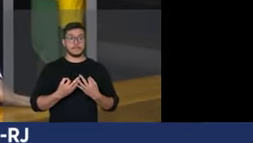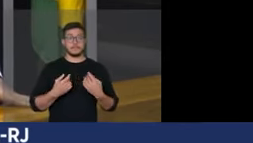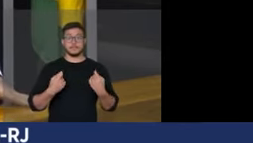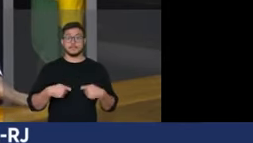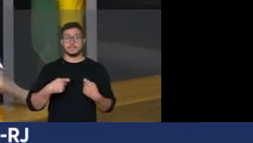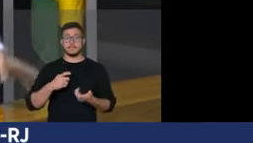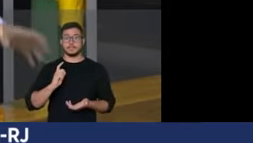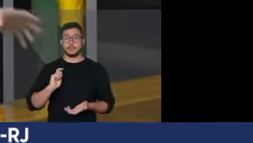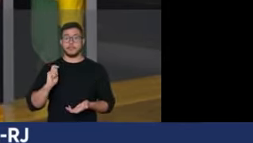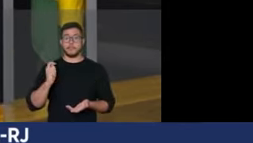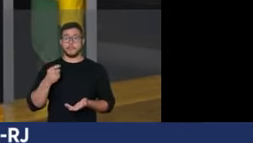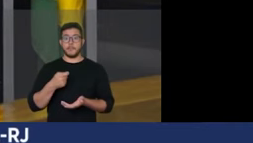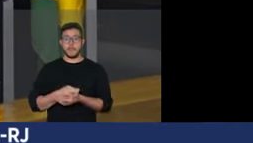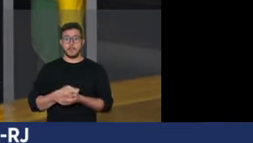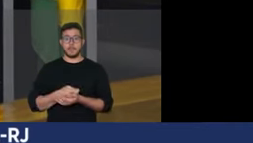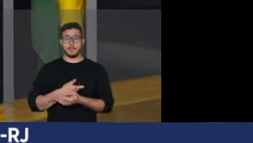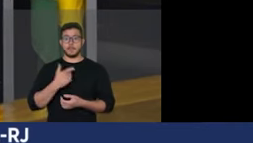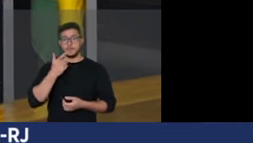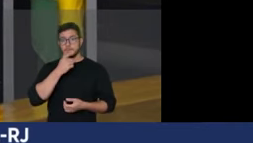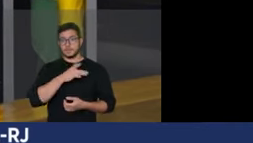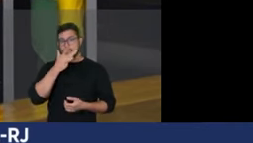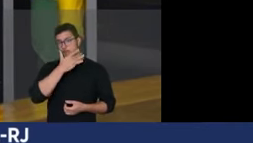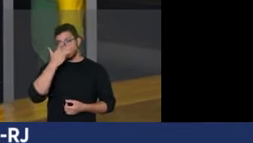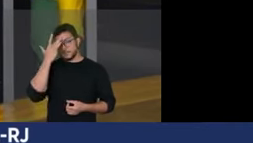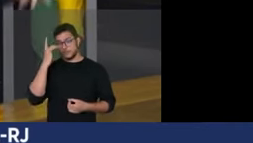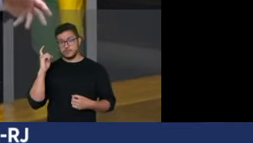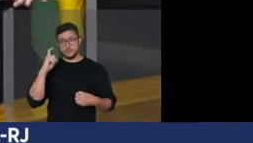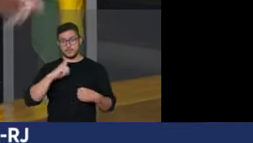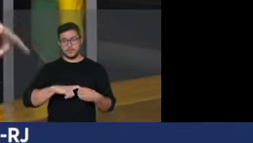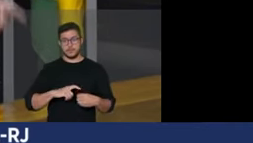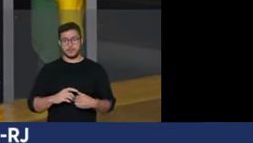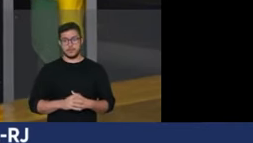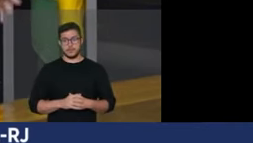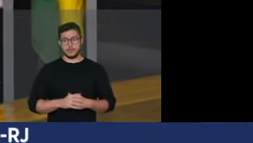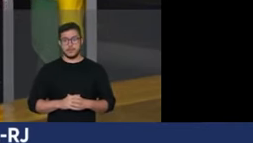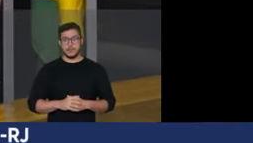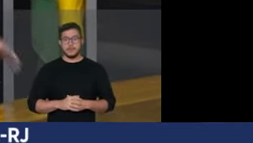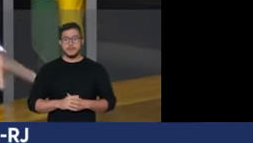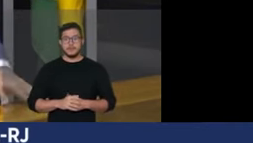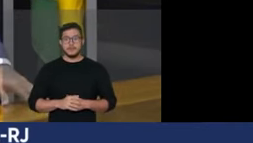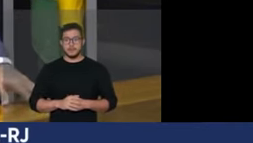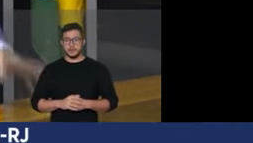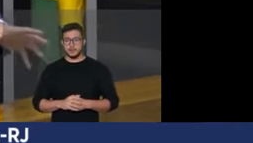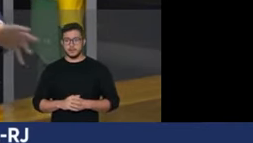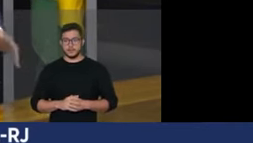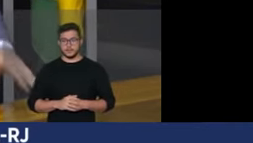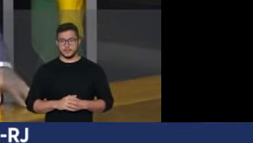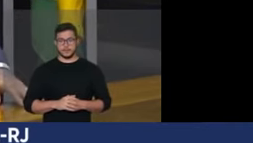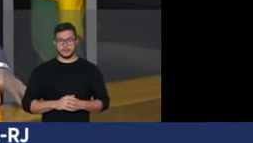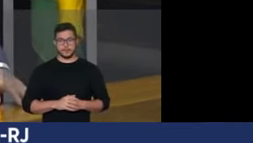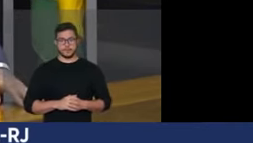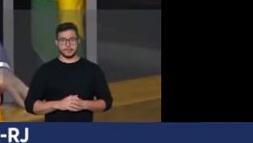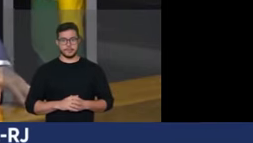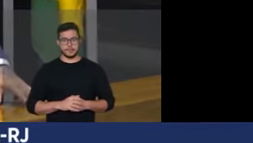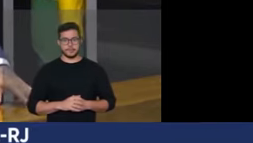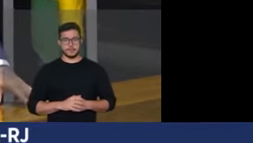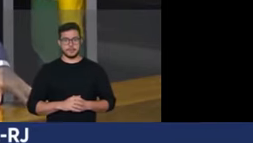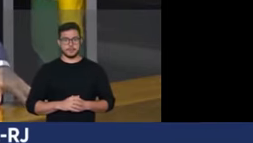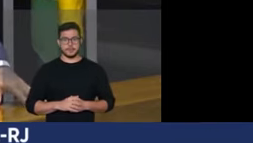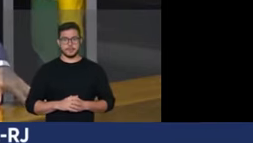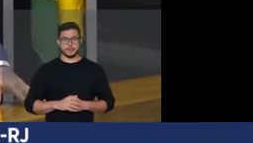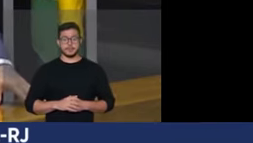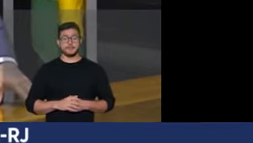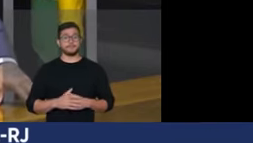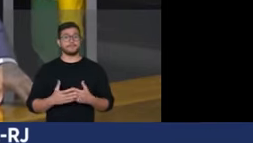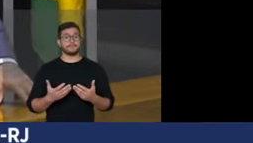pagar um sequestro, pagar um resgate para tirar aquela pessoa do sequestro. E veja